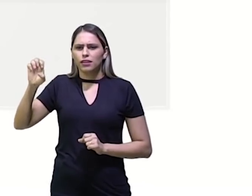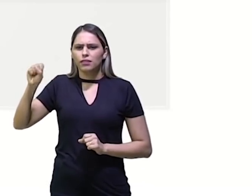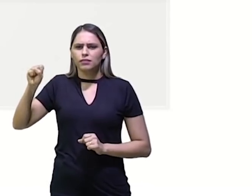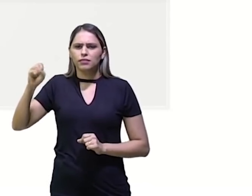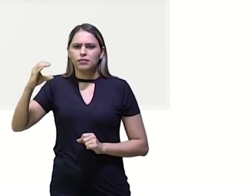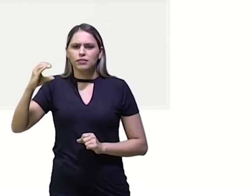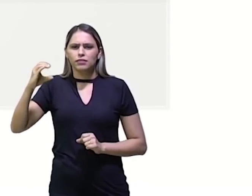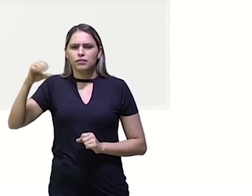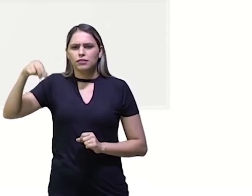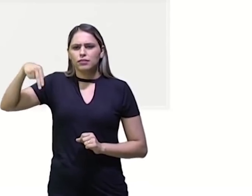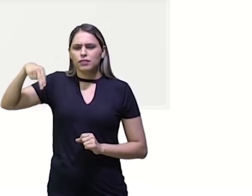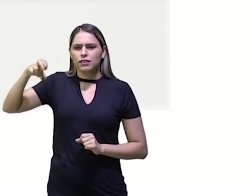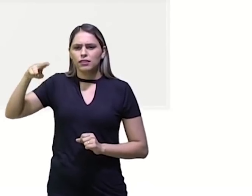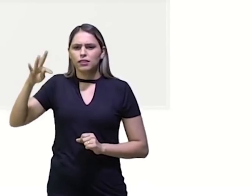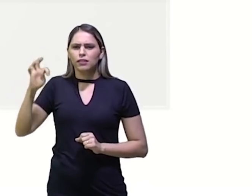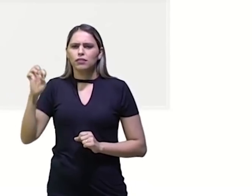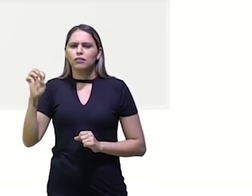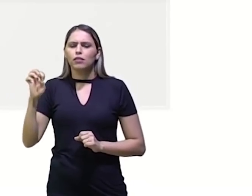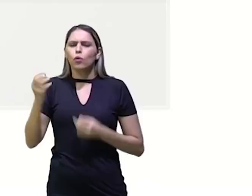aqui